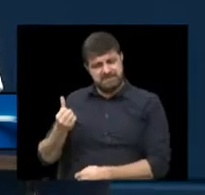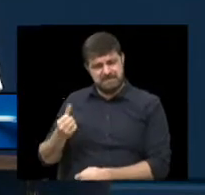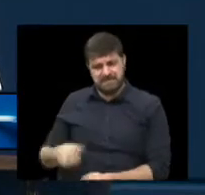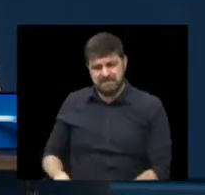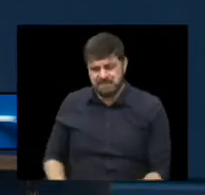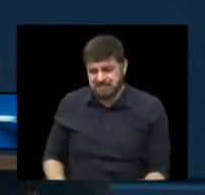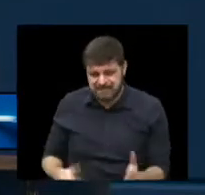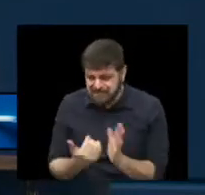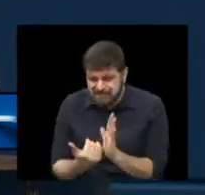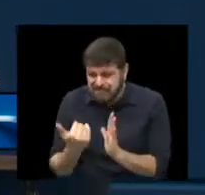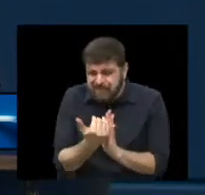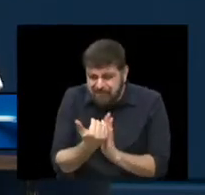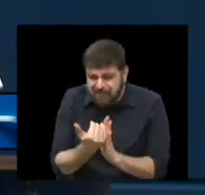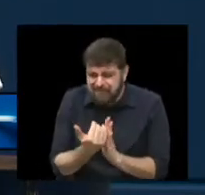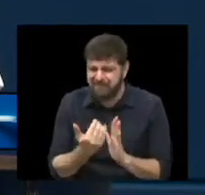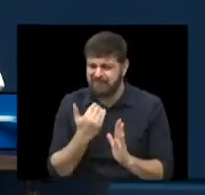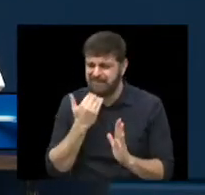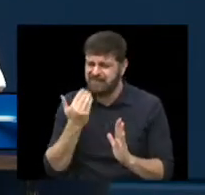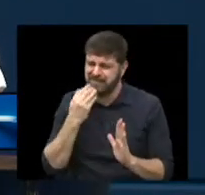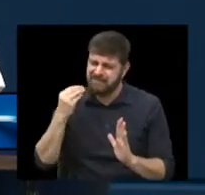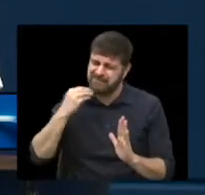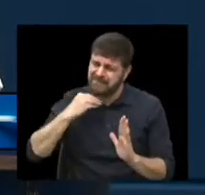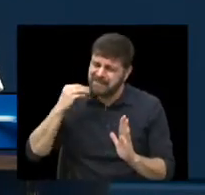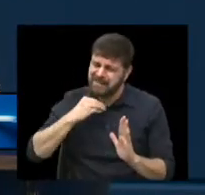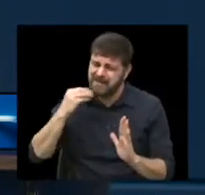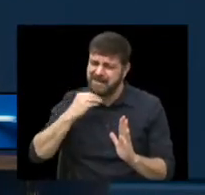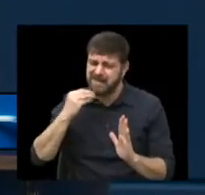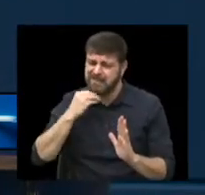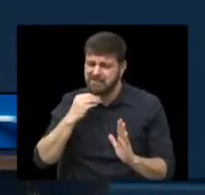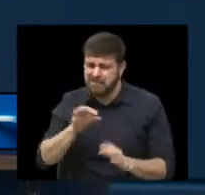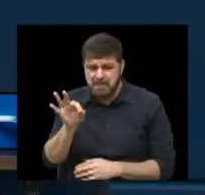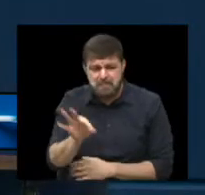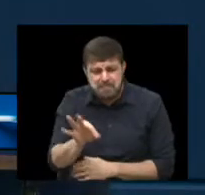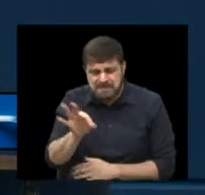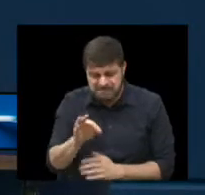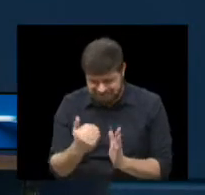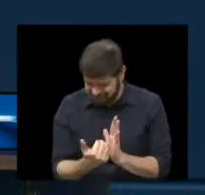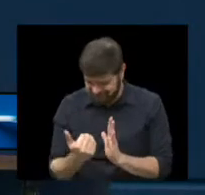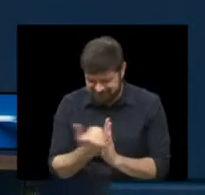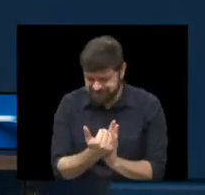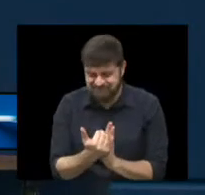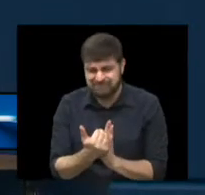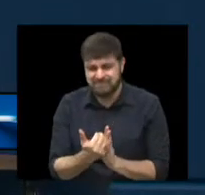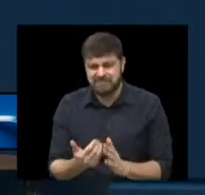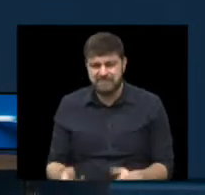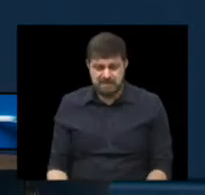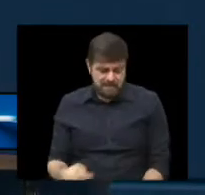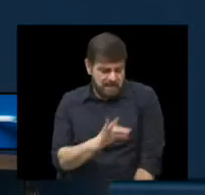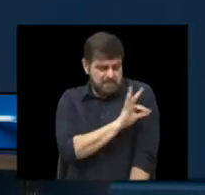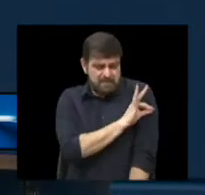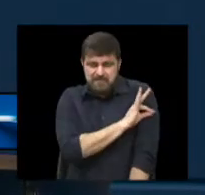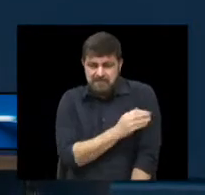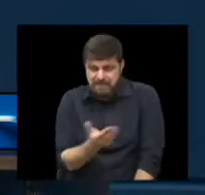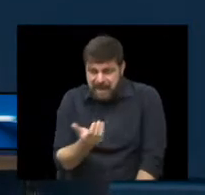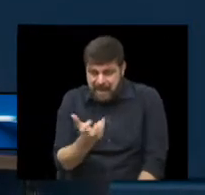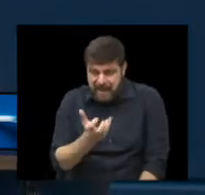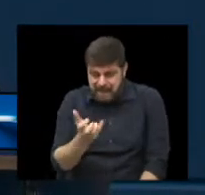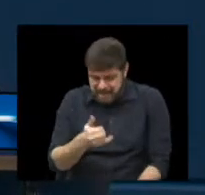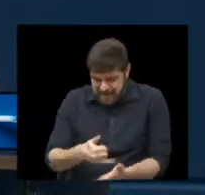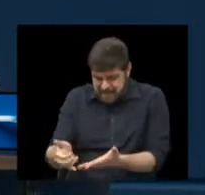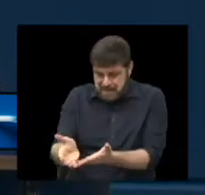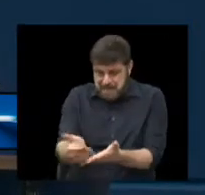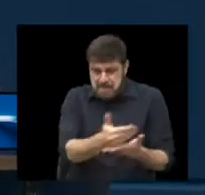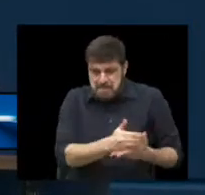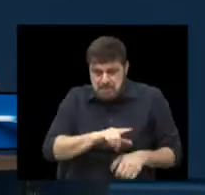não sobe muito o valor, a porcentagem que a Prefeitura prevê arrecadar de